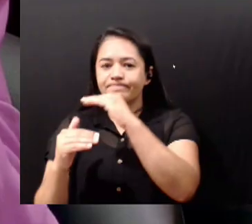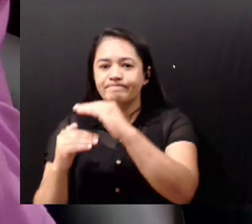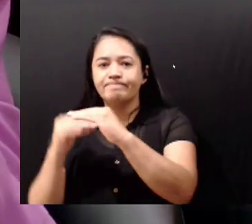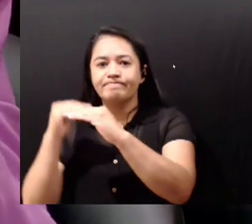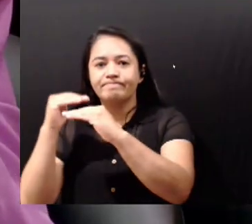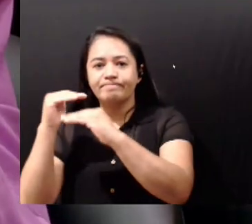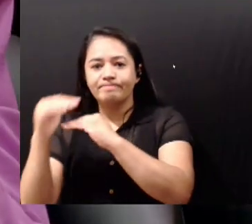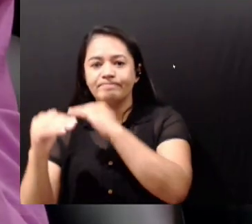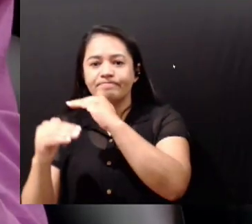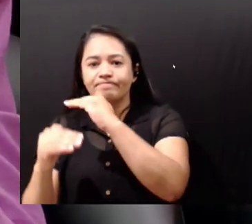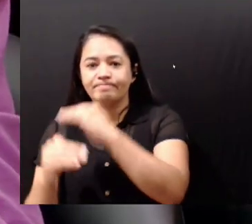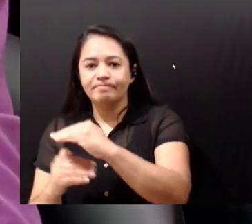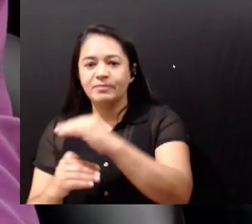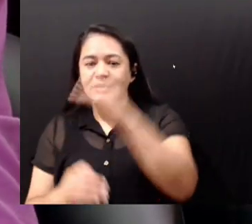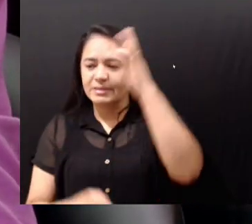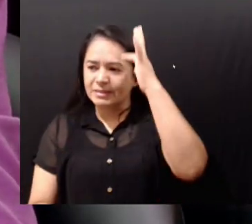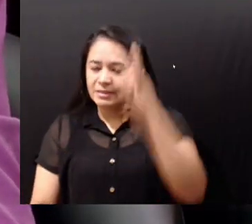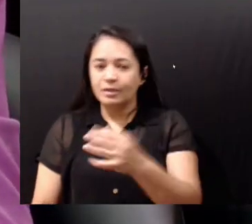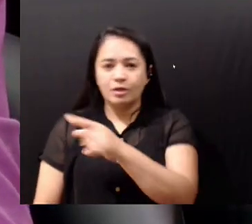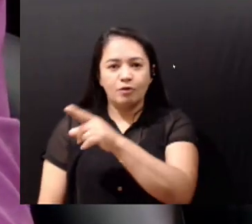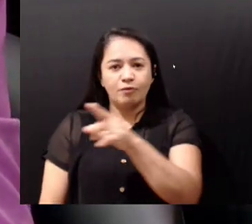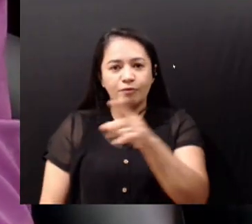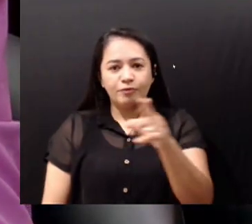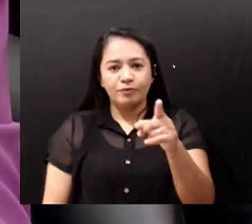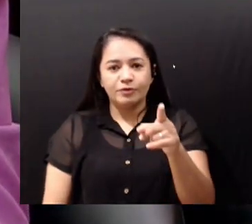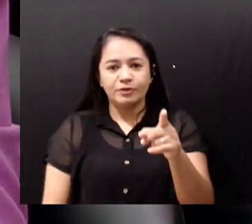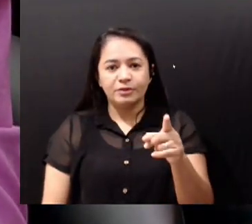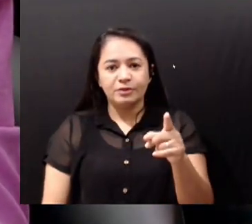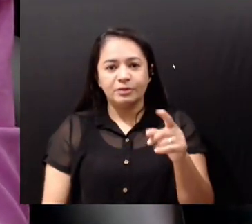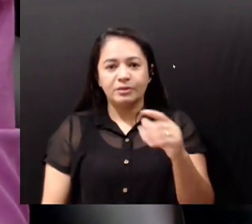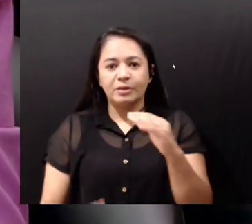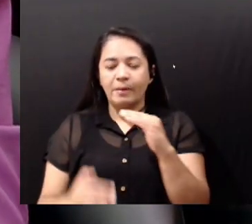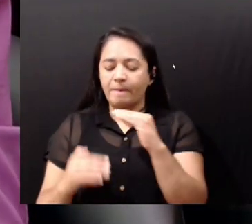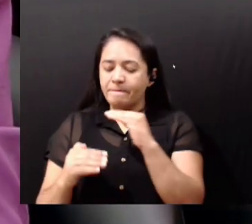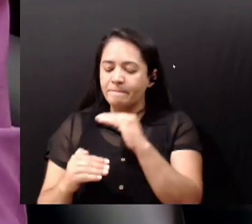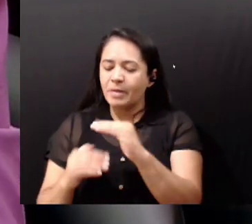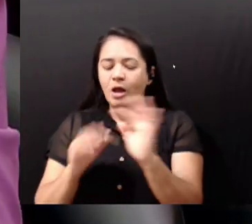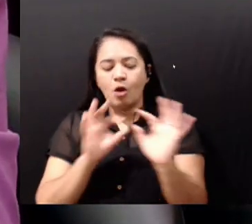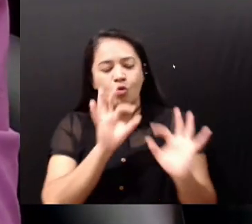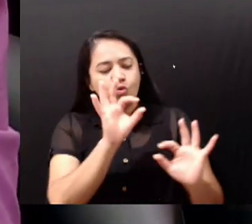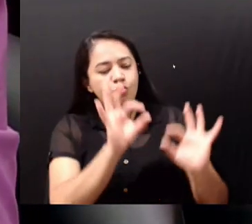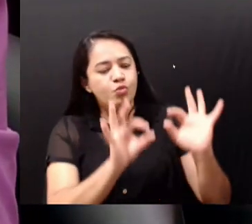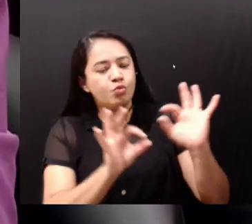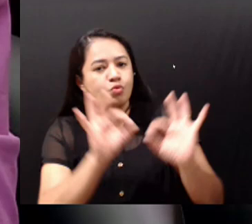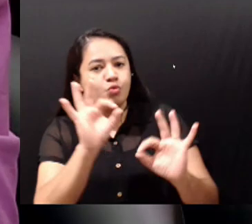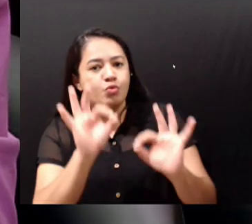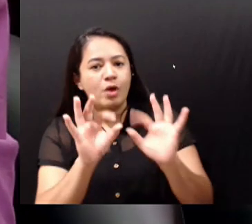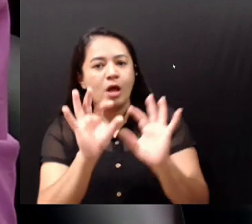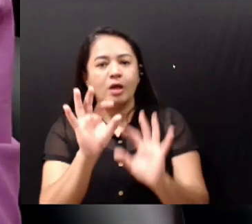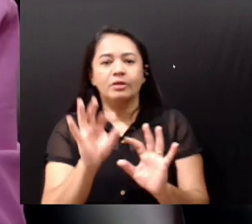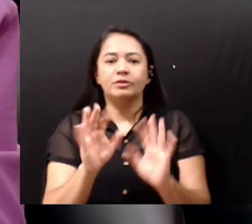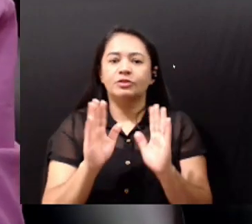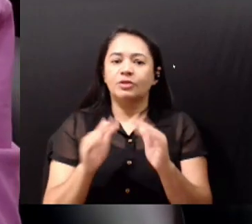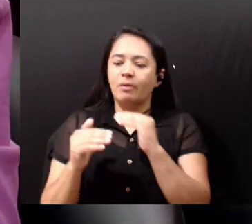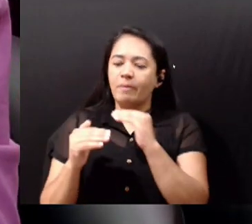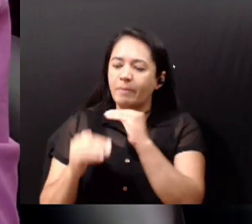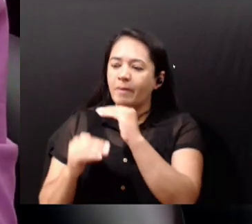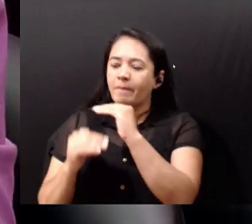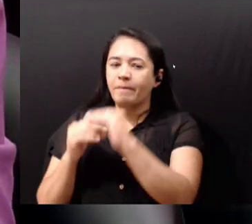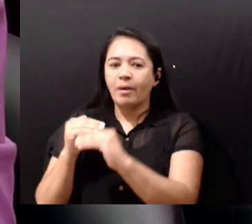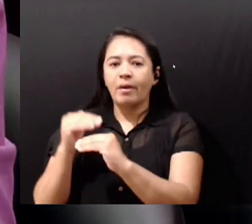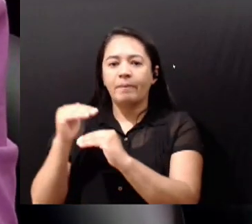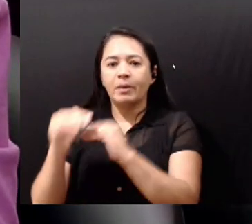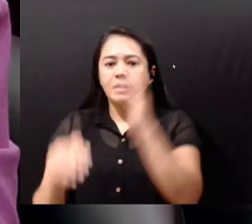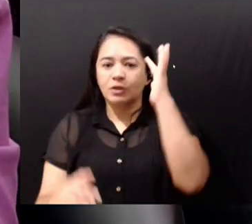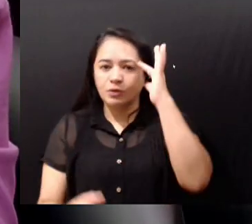tendo uma coisa lenta, planejada, organizada, progressiva, com certeza vai ser